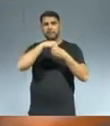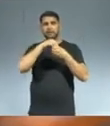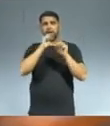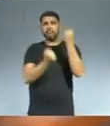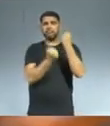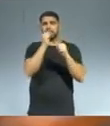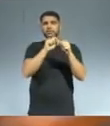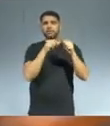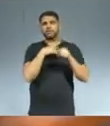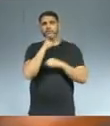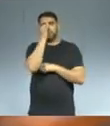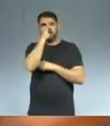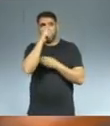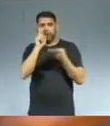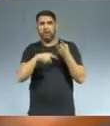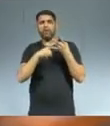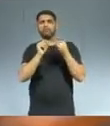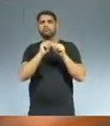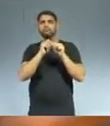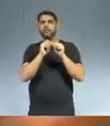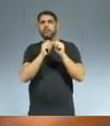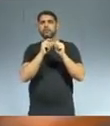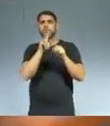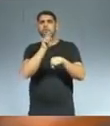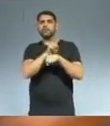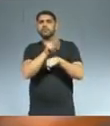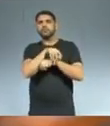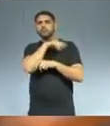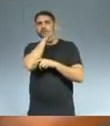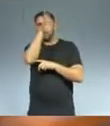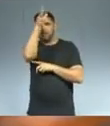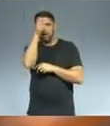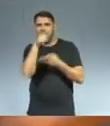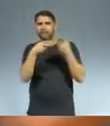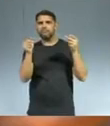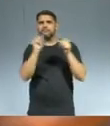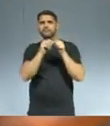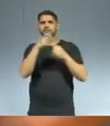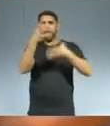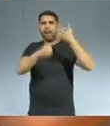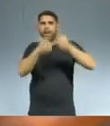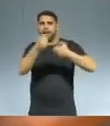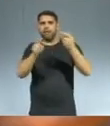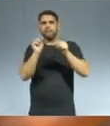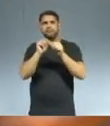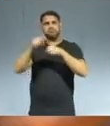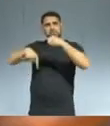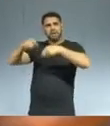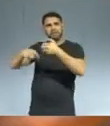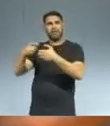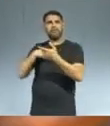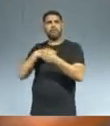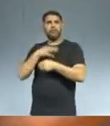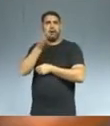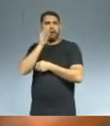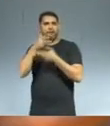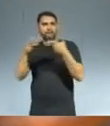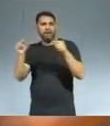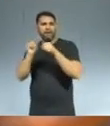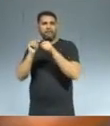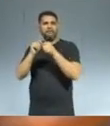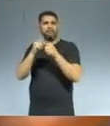na produção de suínos na está inserida na produção de aves na do leite o café não é o